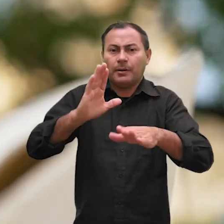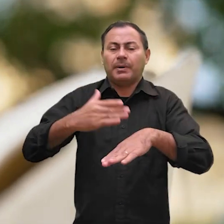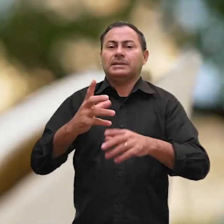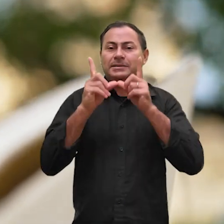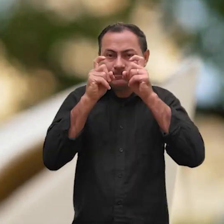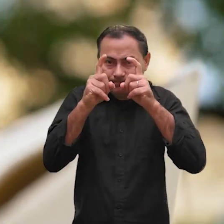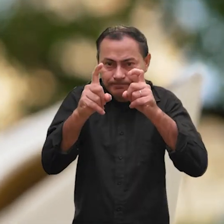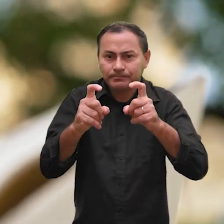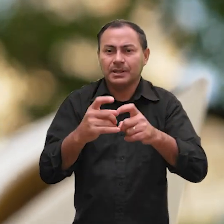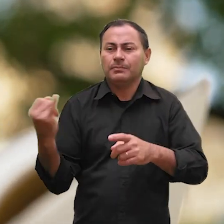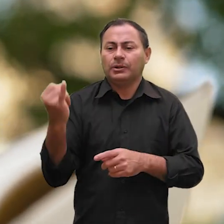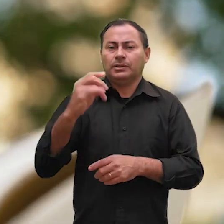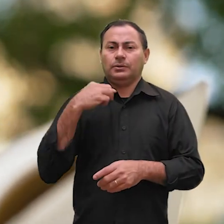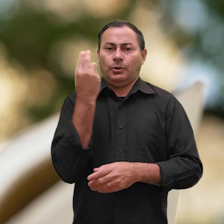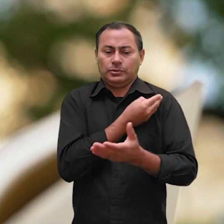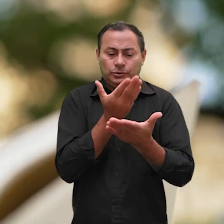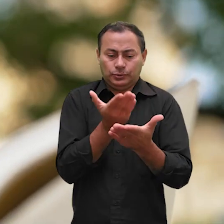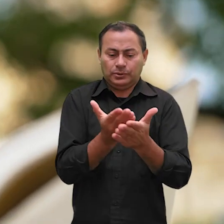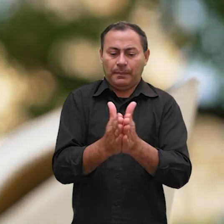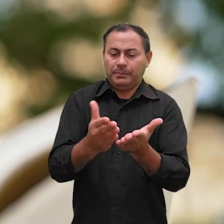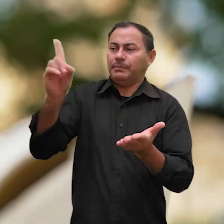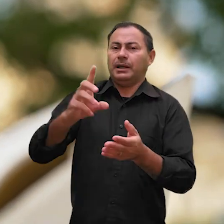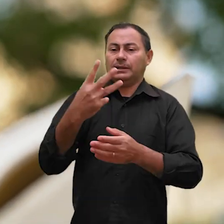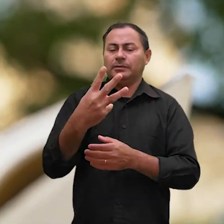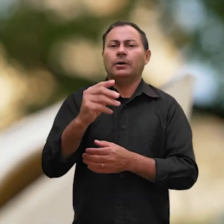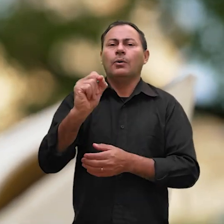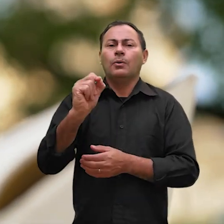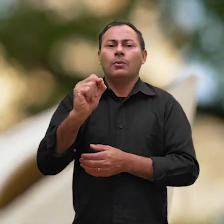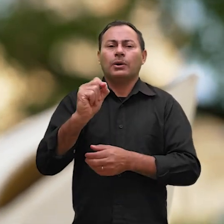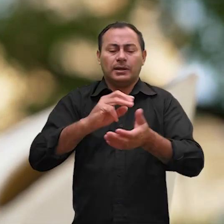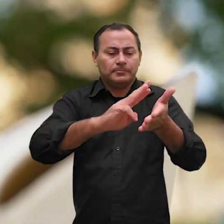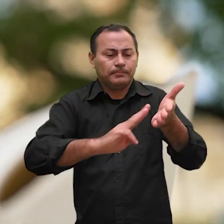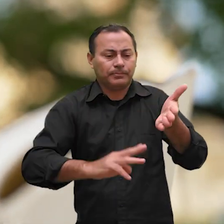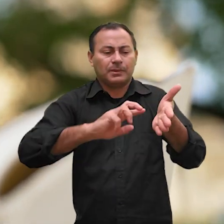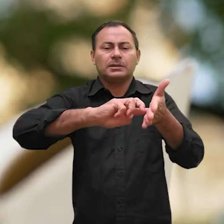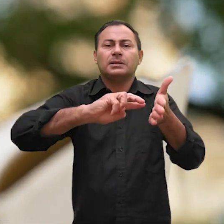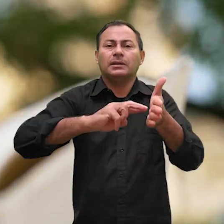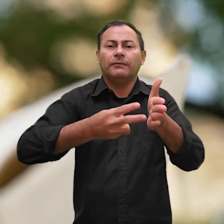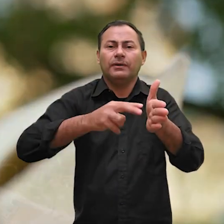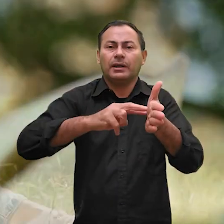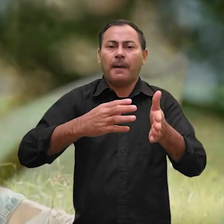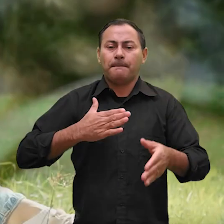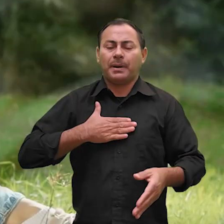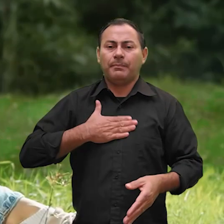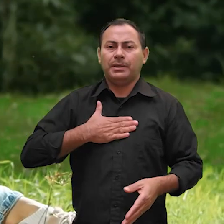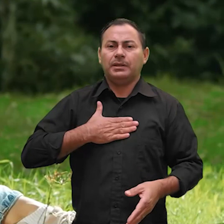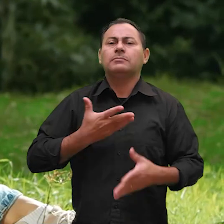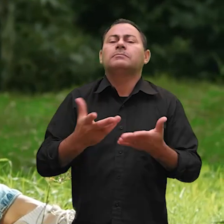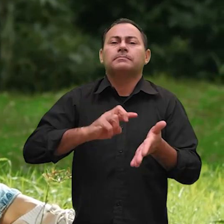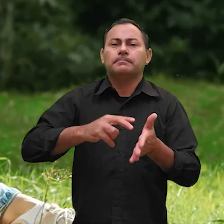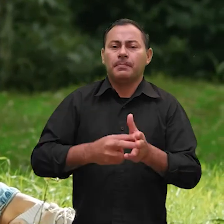que mais nos interessa no nosso estudo da Bíblia é a terceira. O que essa mensagem significa